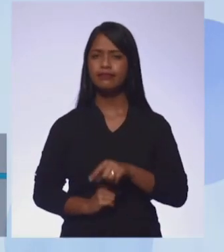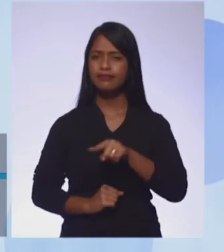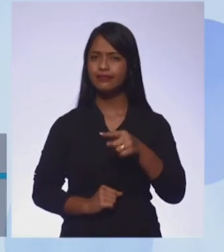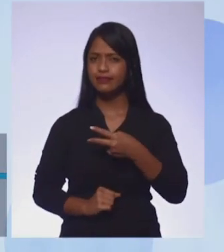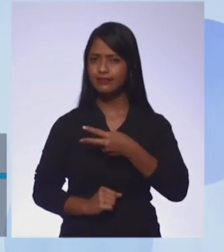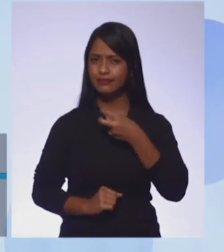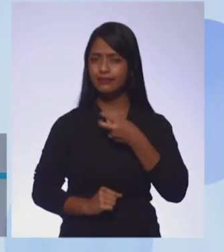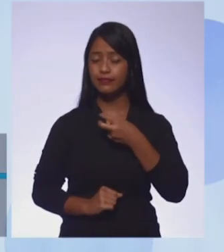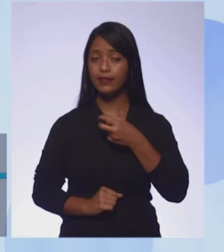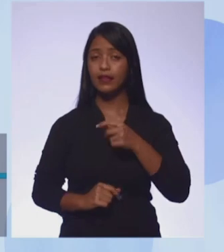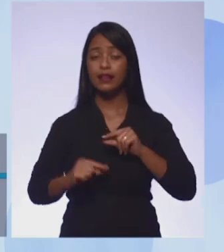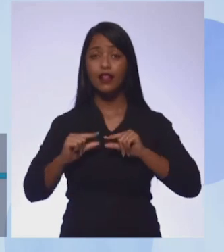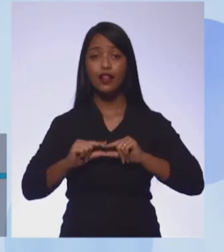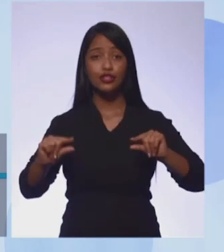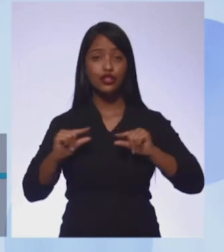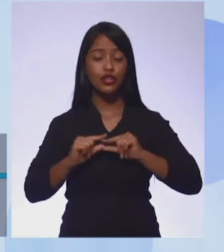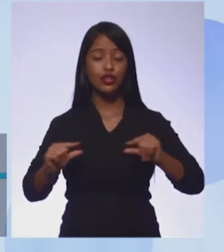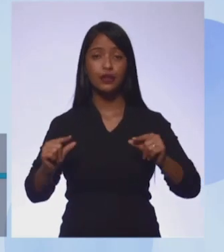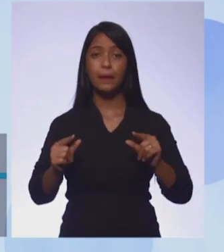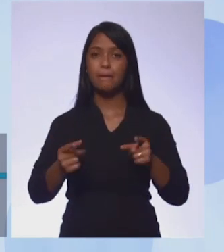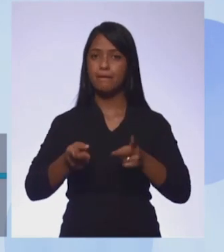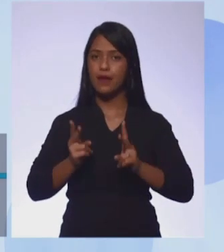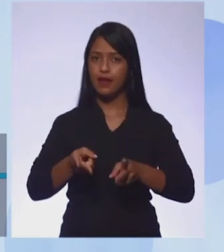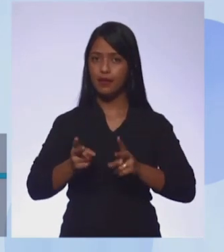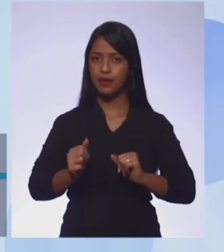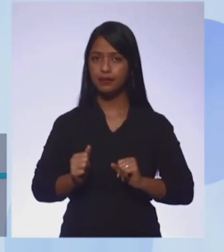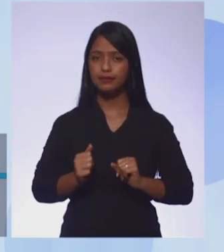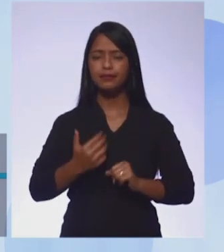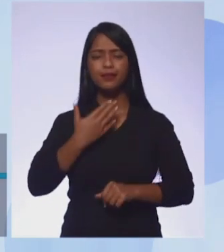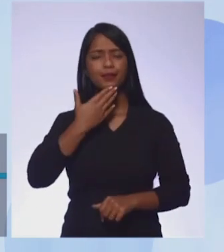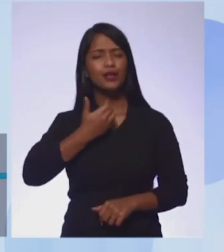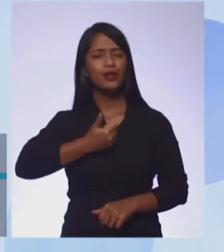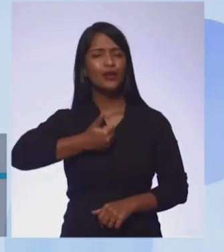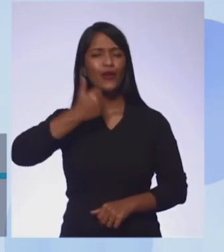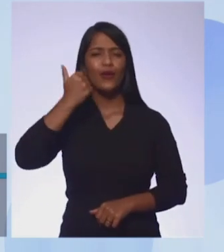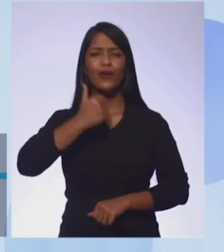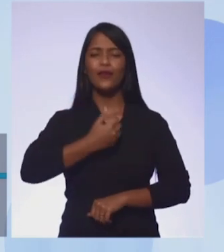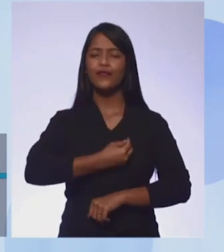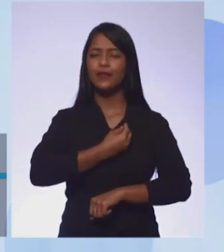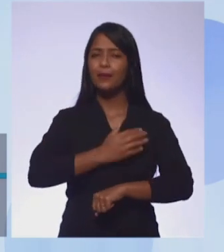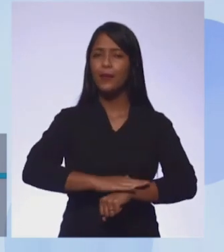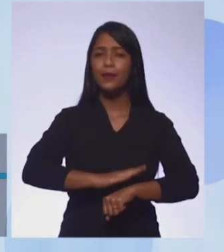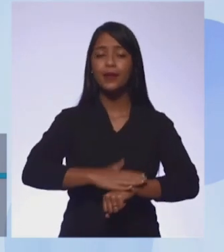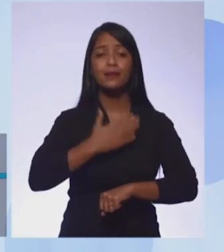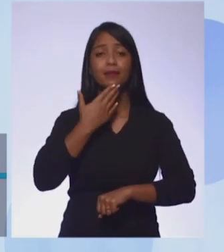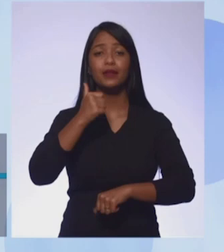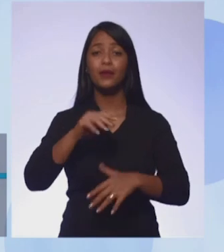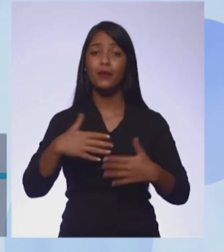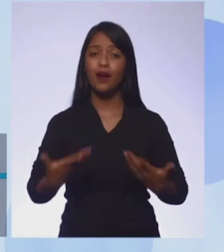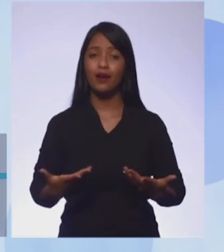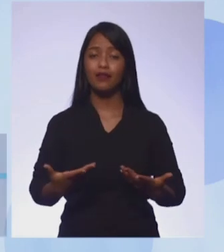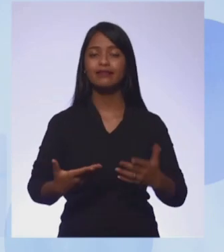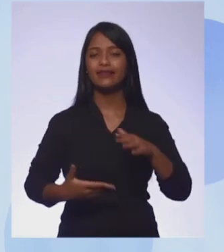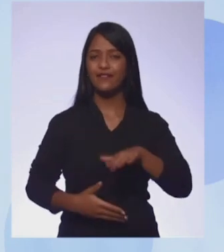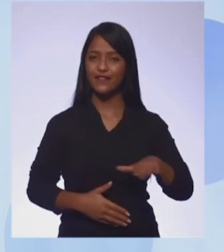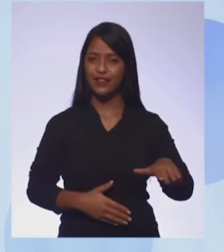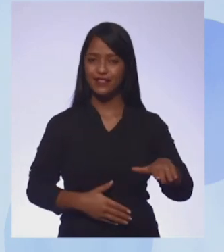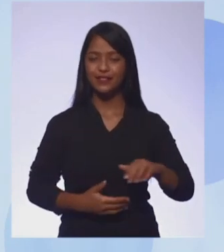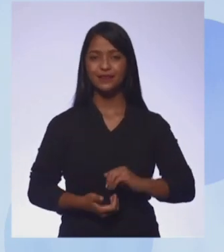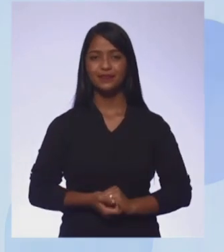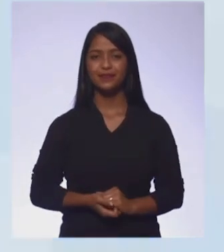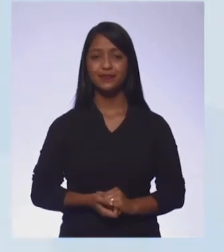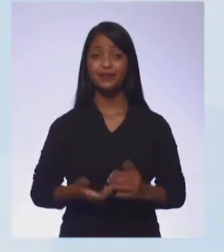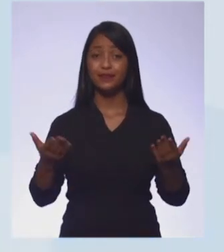A legenda mesma. A infância é a melhor fase da vida. Volta na legenda para mim agora.